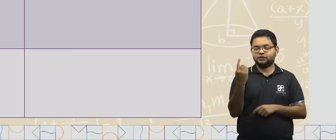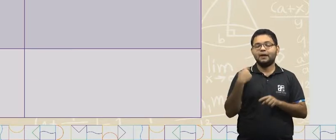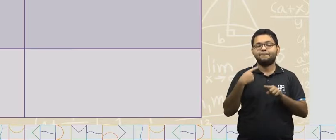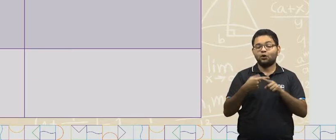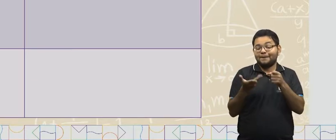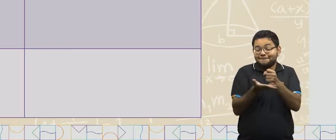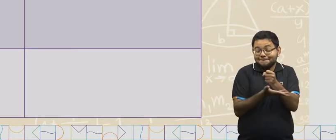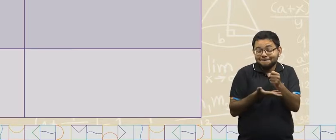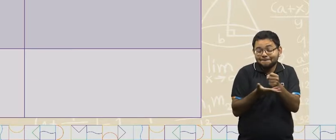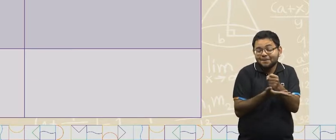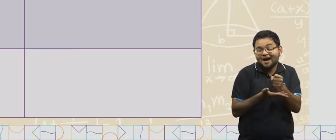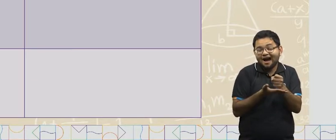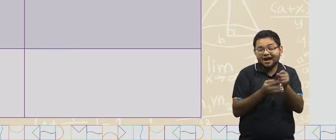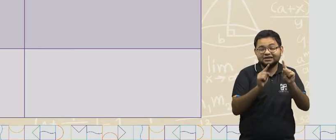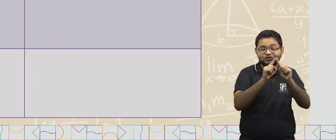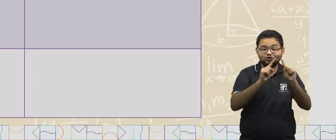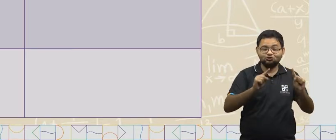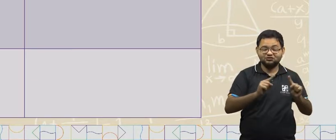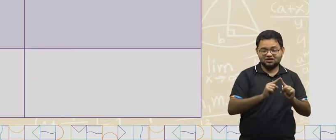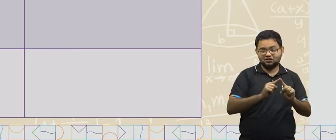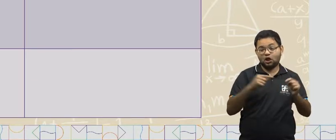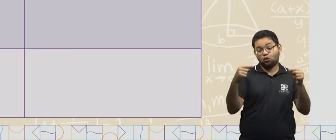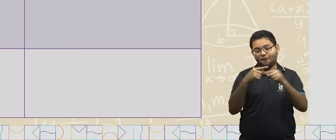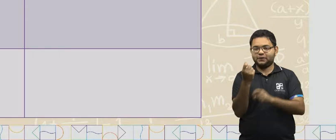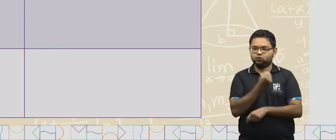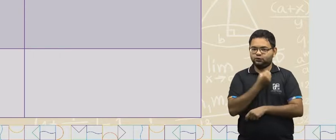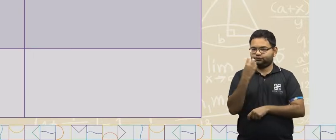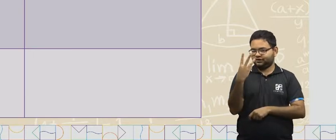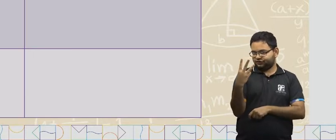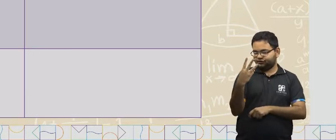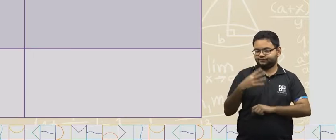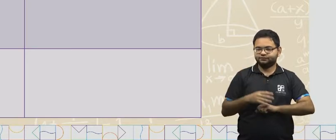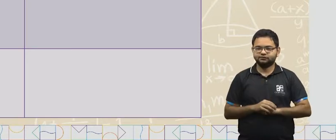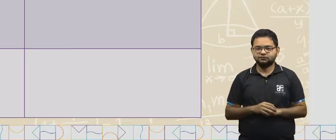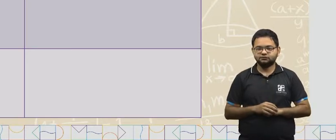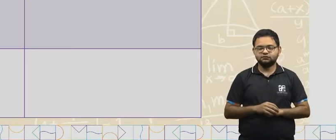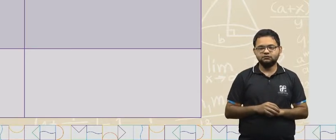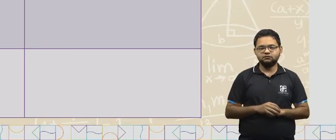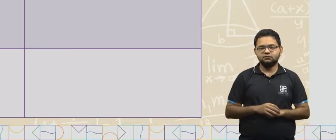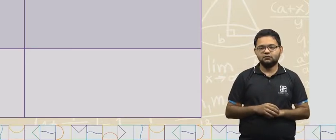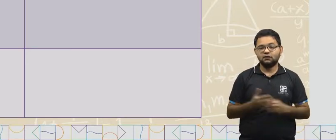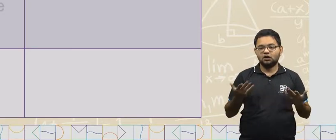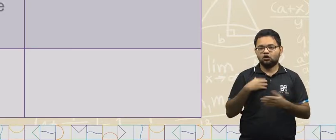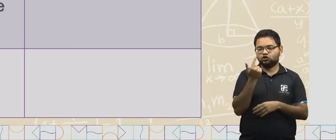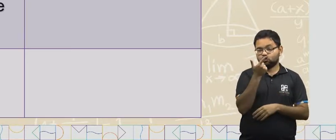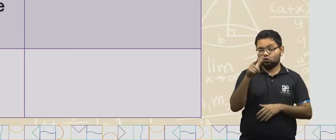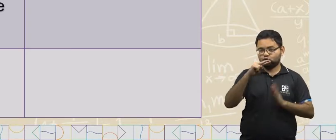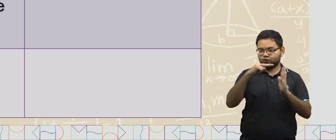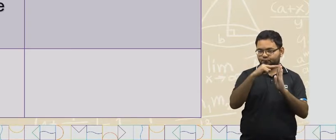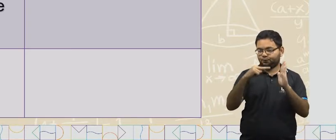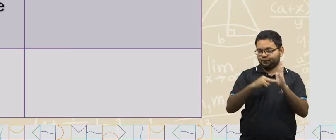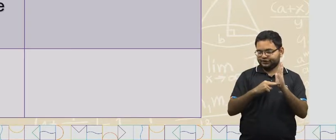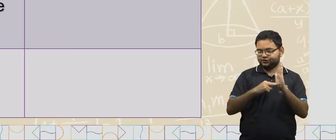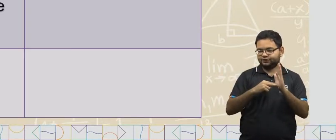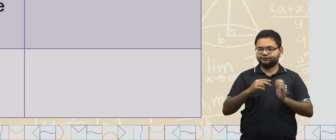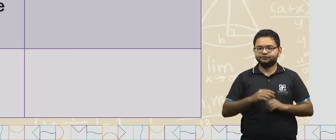do prisma, como base triangular. Agora temos o prisma com base